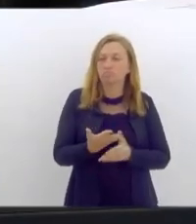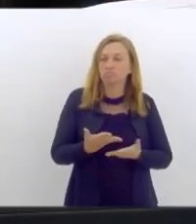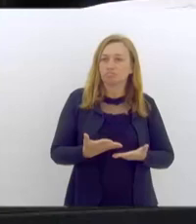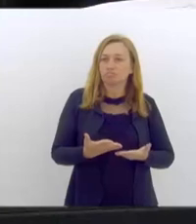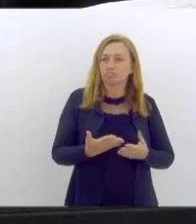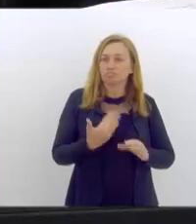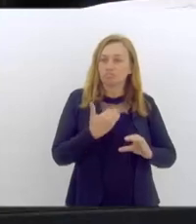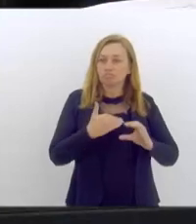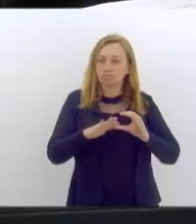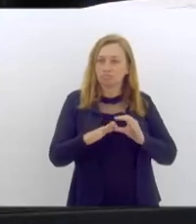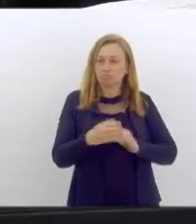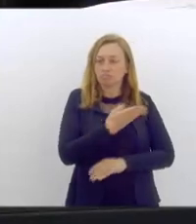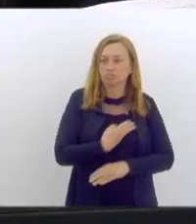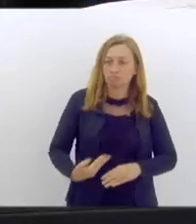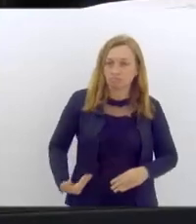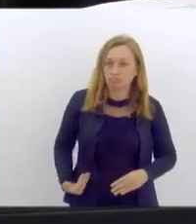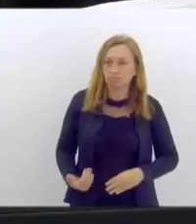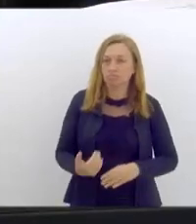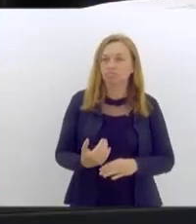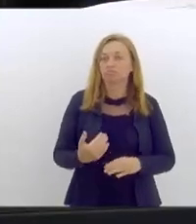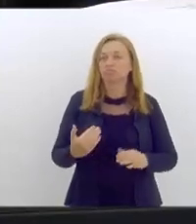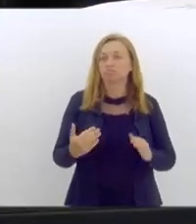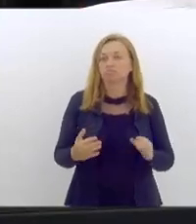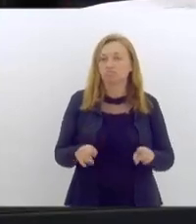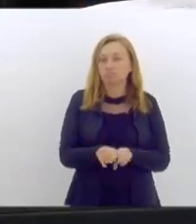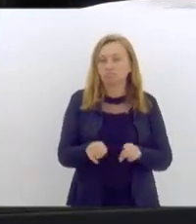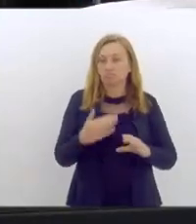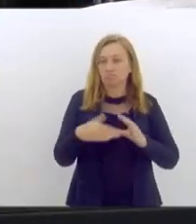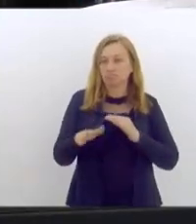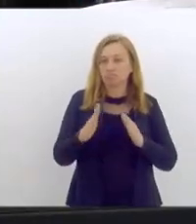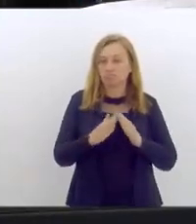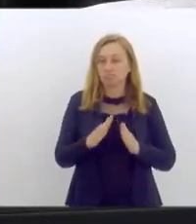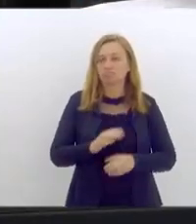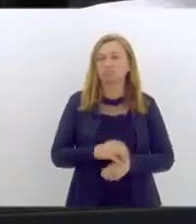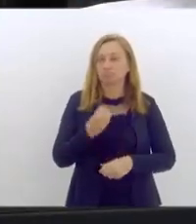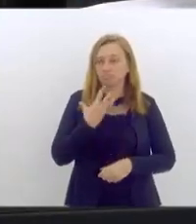ao Governador e a essa casa